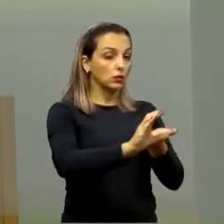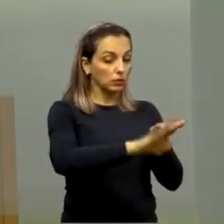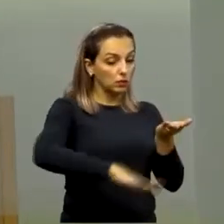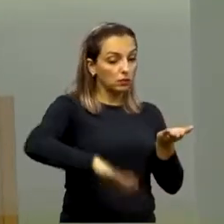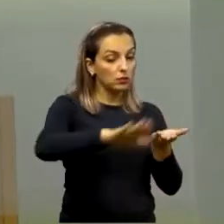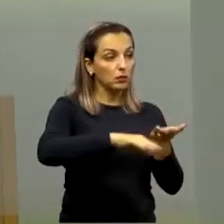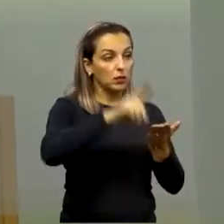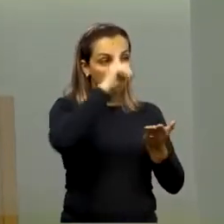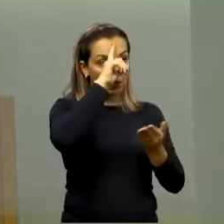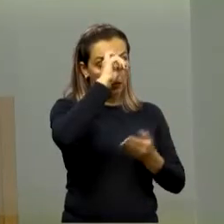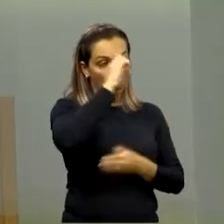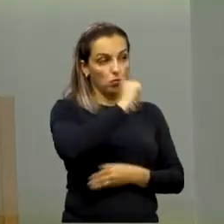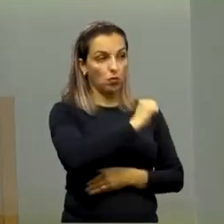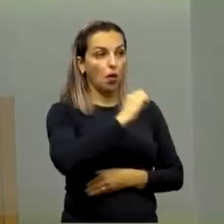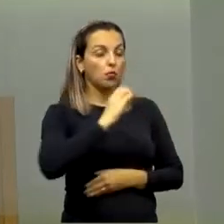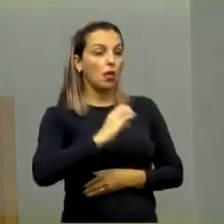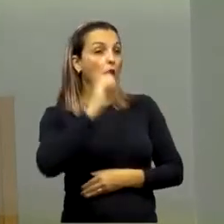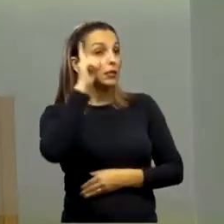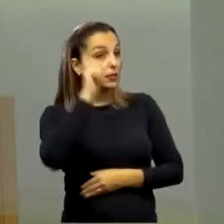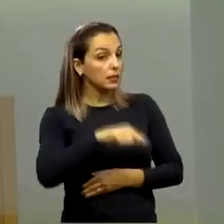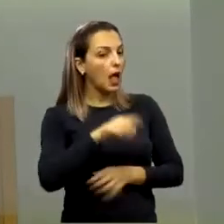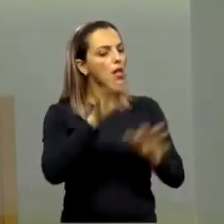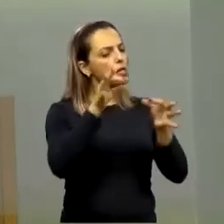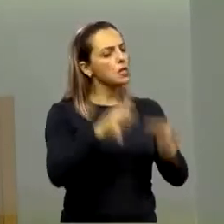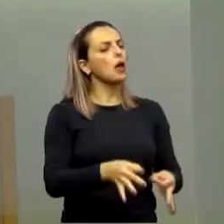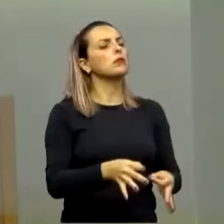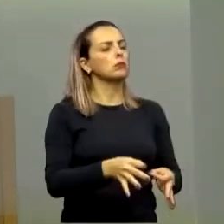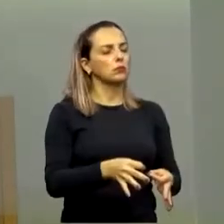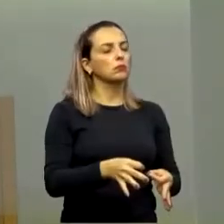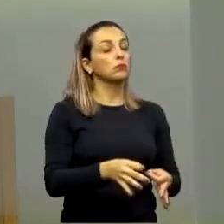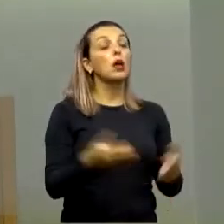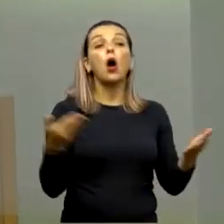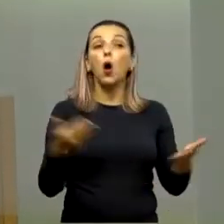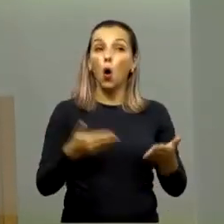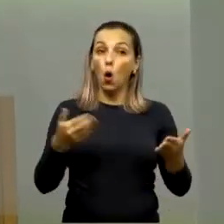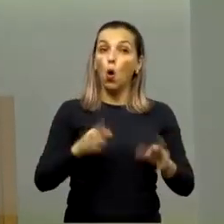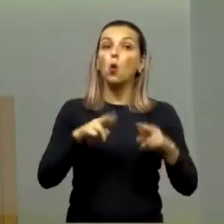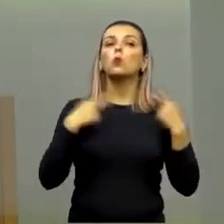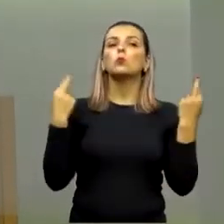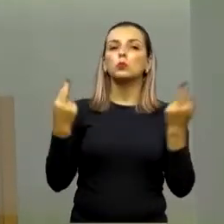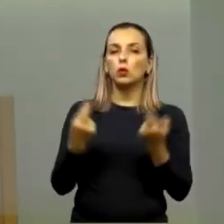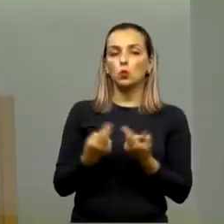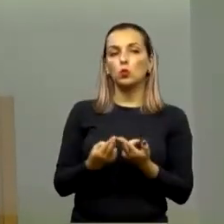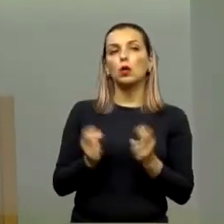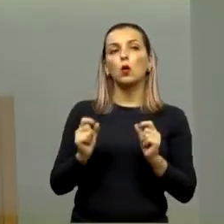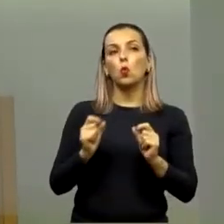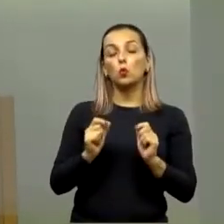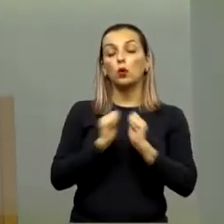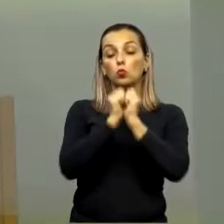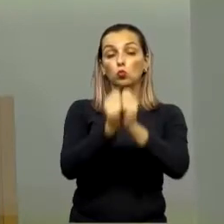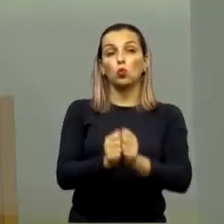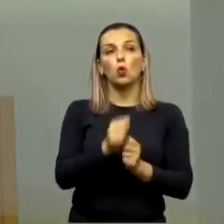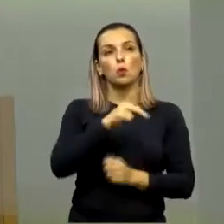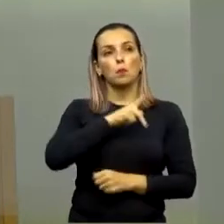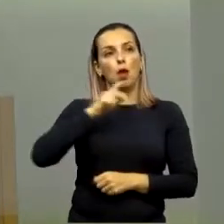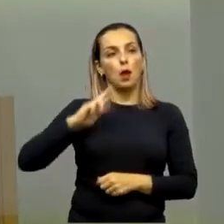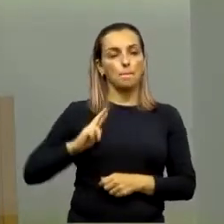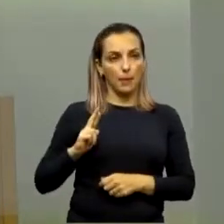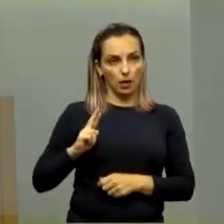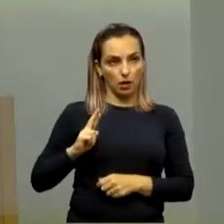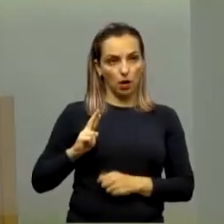da Santa Casa estão em dias e hoje na reunião conjunto com o promotor